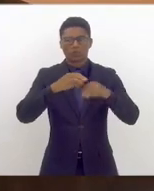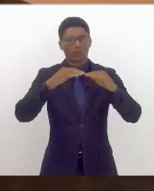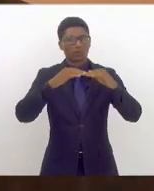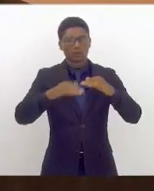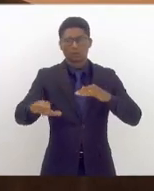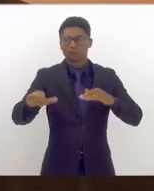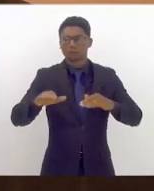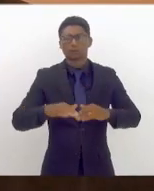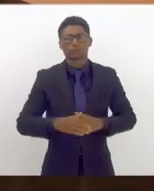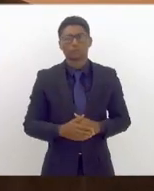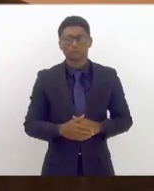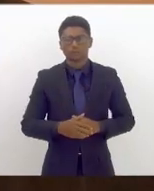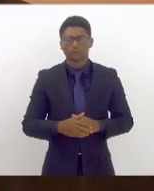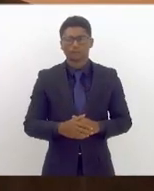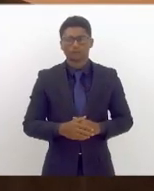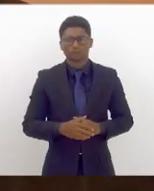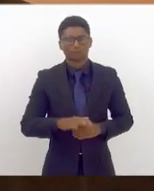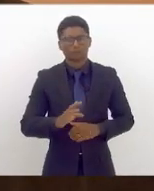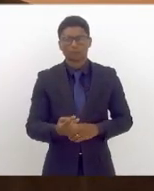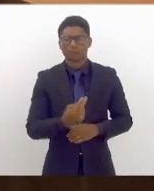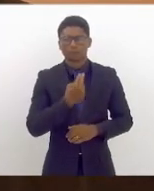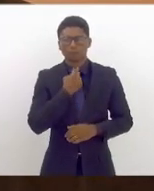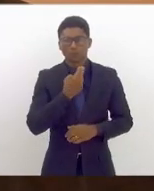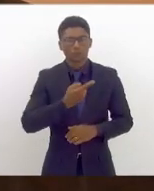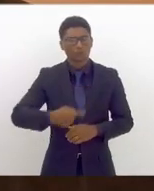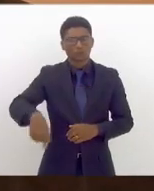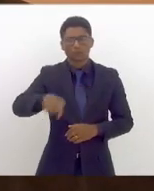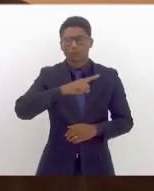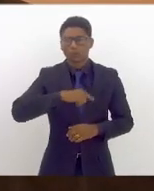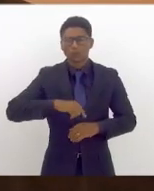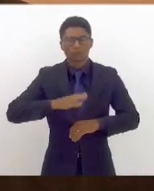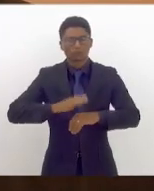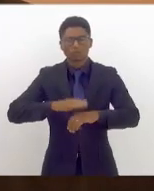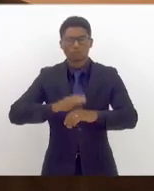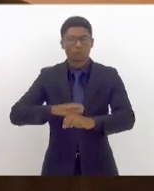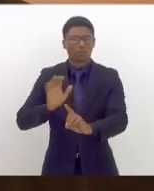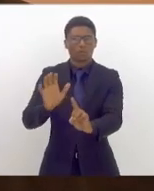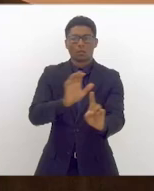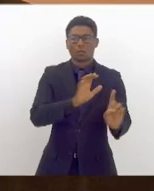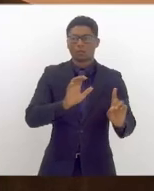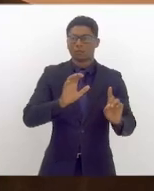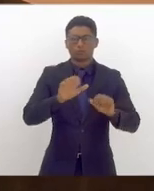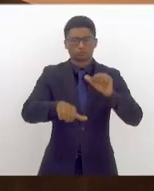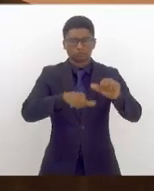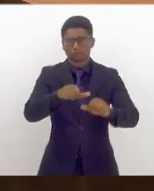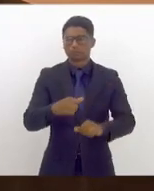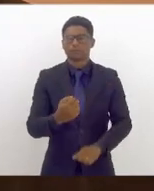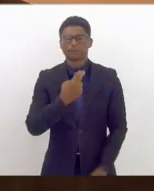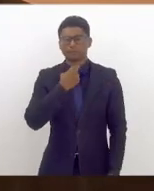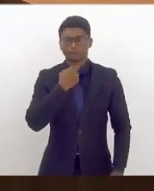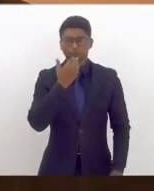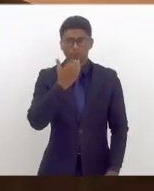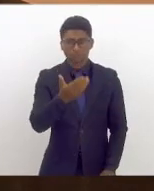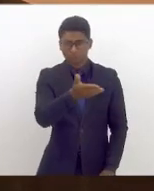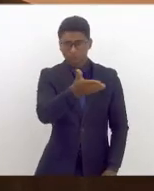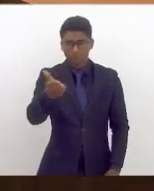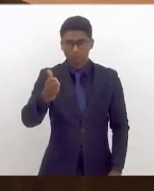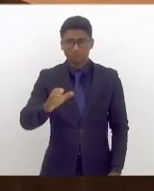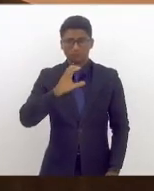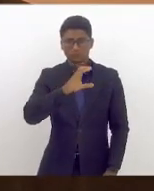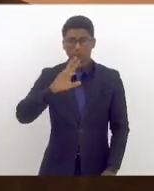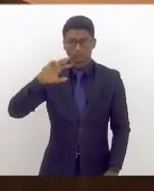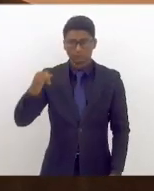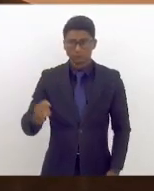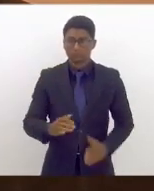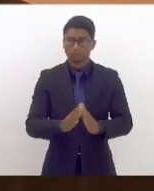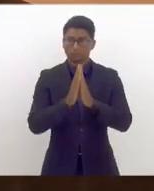Total não podemos mexer nessa questão solicita os senhores membros da ccj